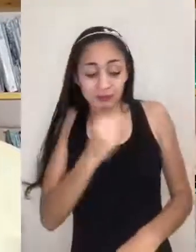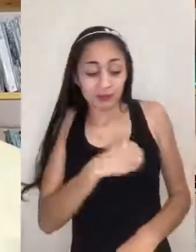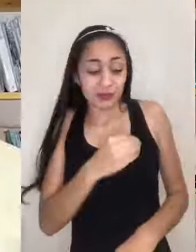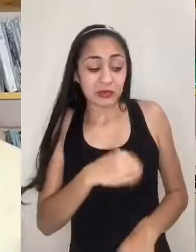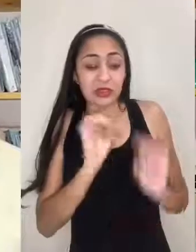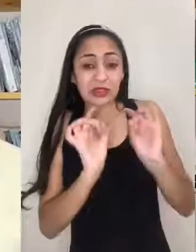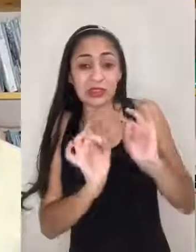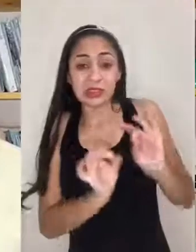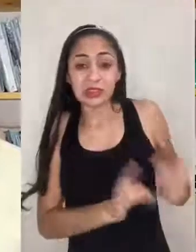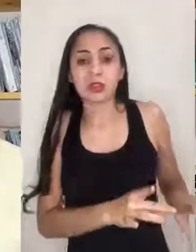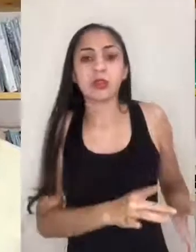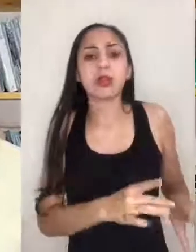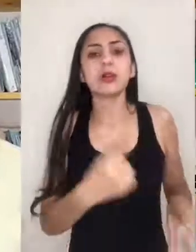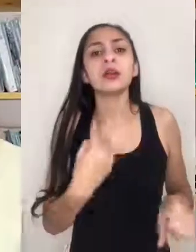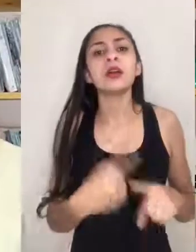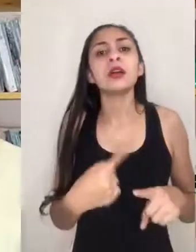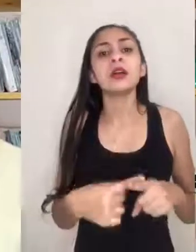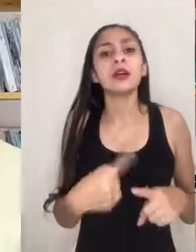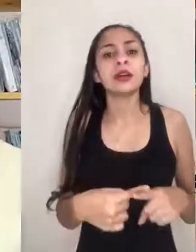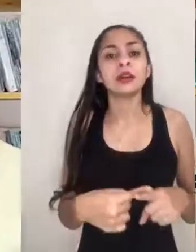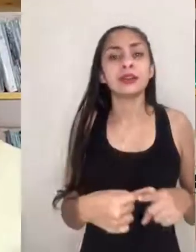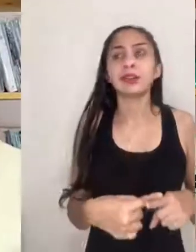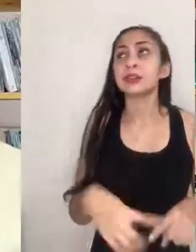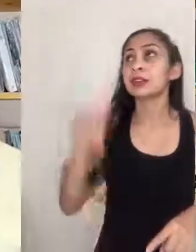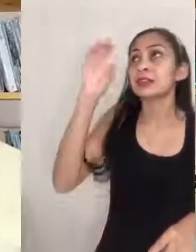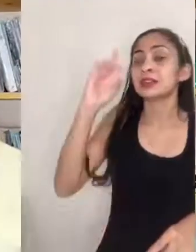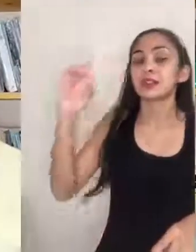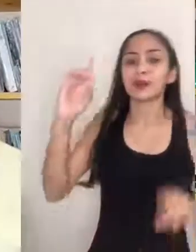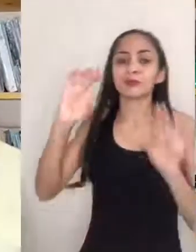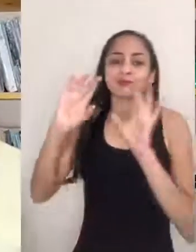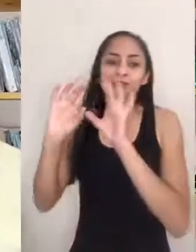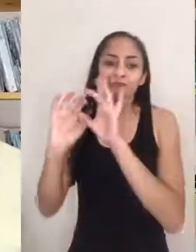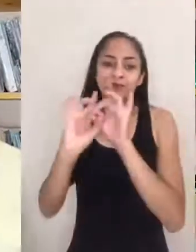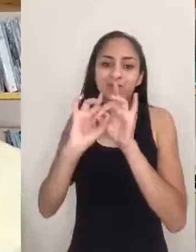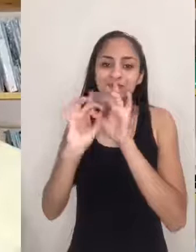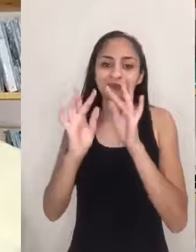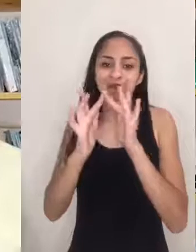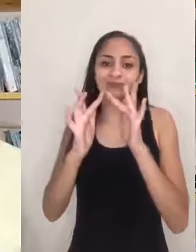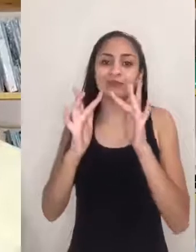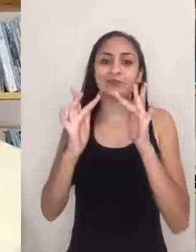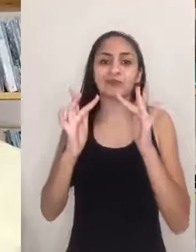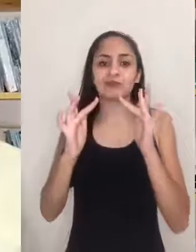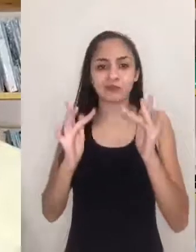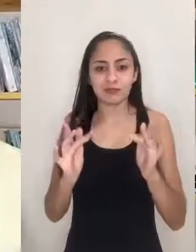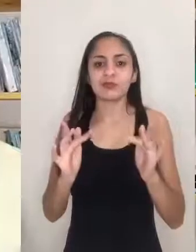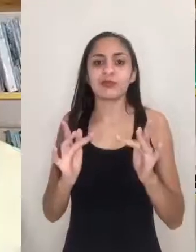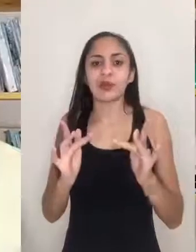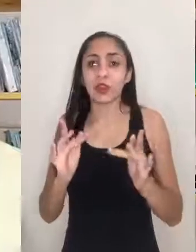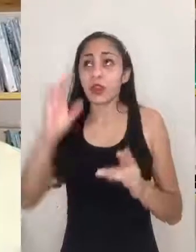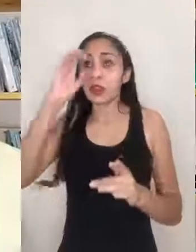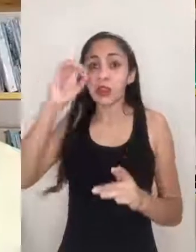Sabe por quê? Porque Deus tem contigo um relacionamento de aliança, de ser o